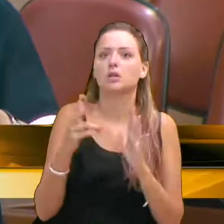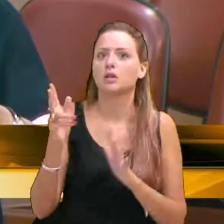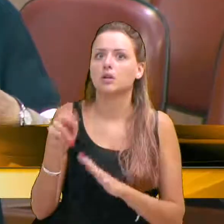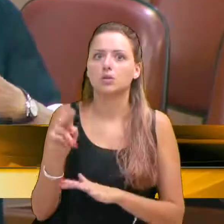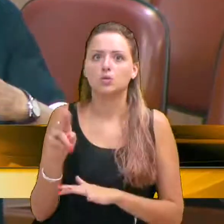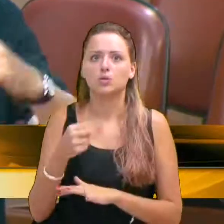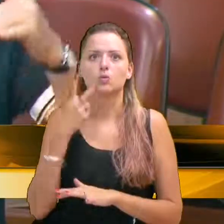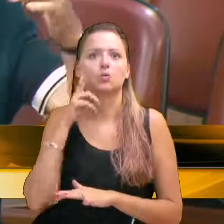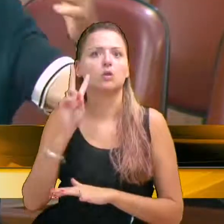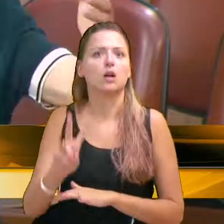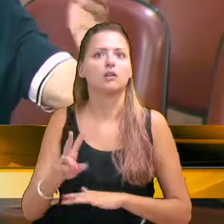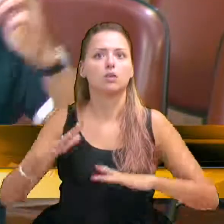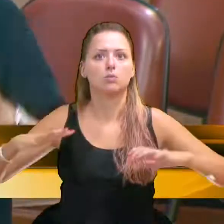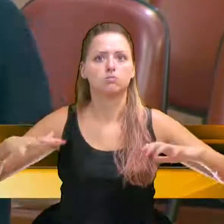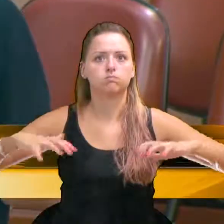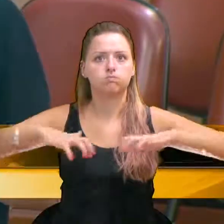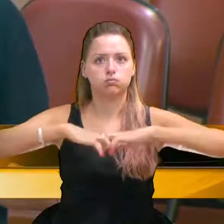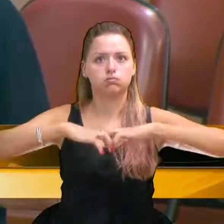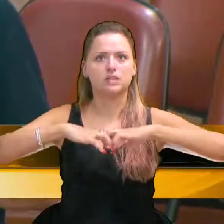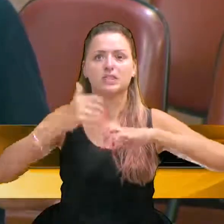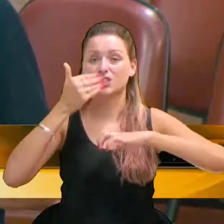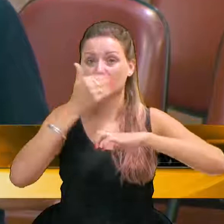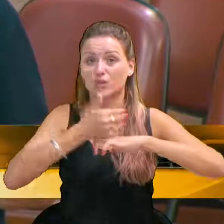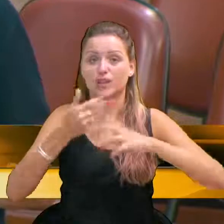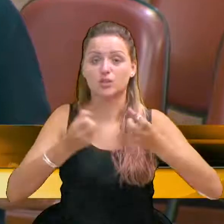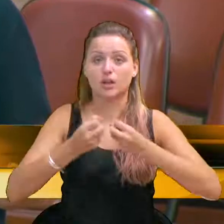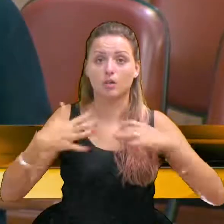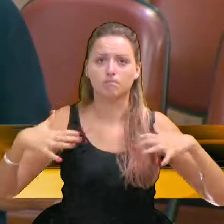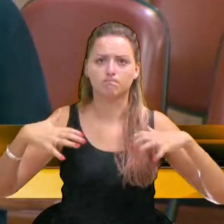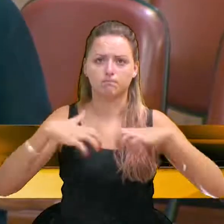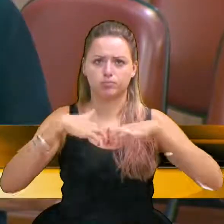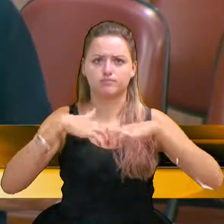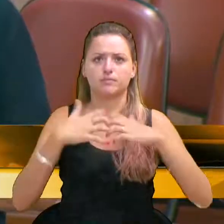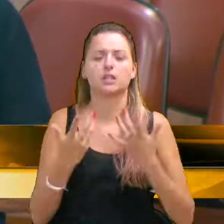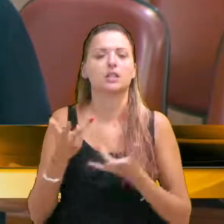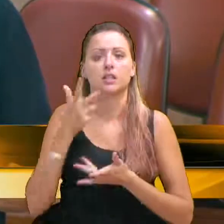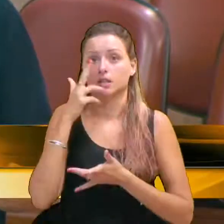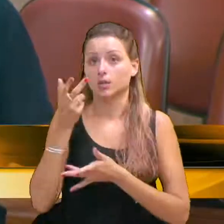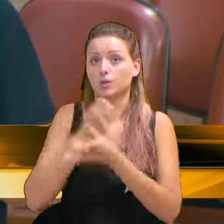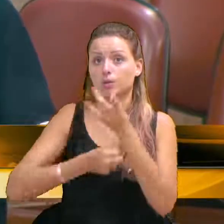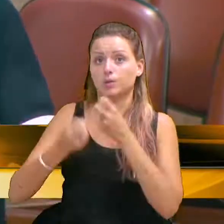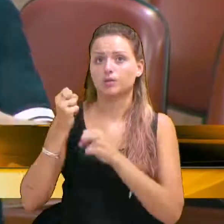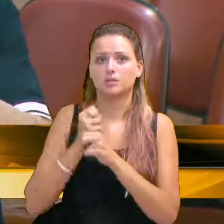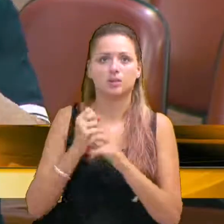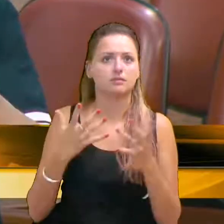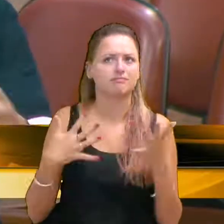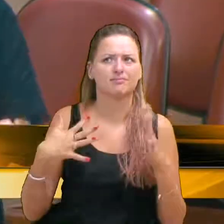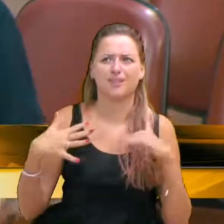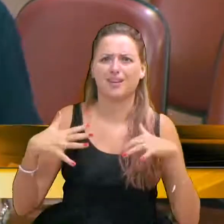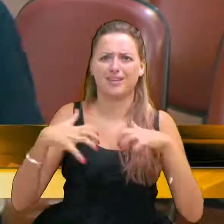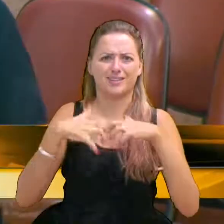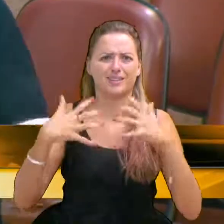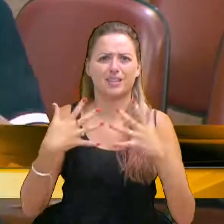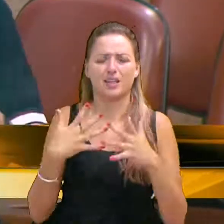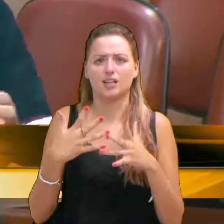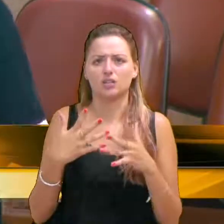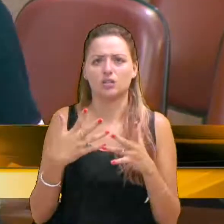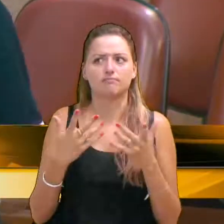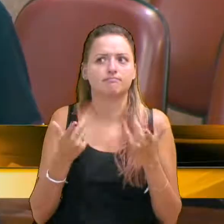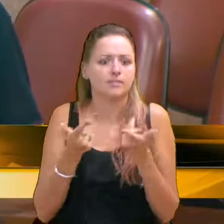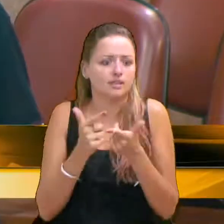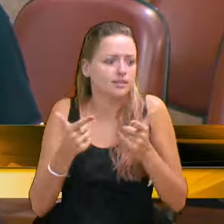tantos abalroamentos frontais como se viu no segundo semestre do ano passado, acidentes violentíssimos, sem